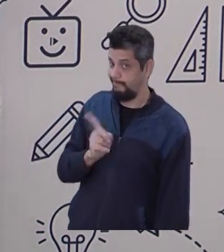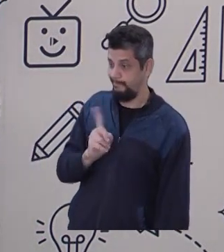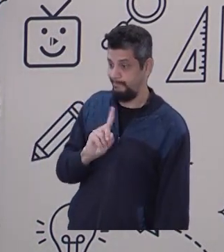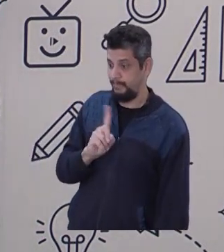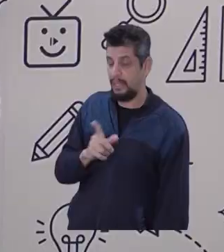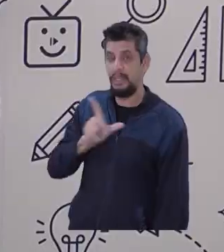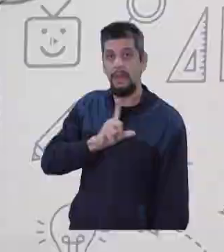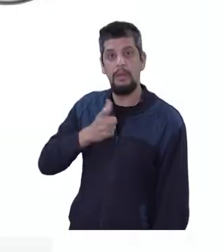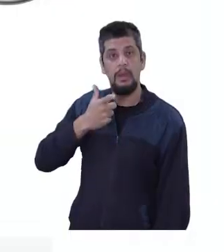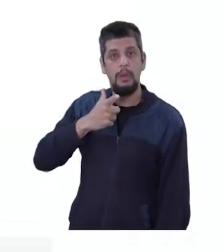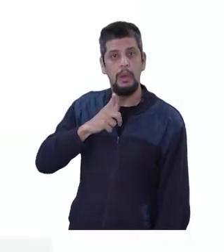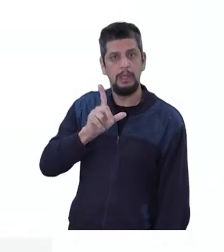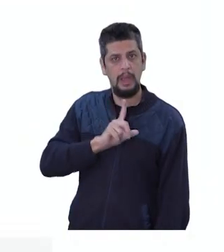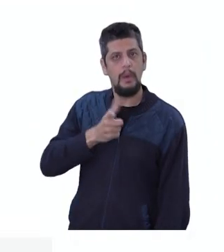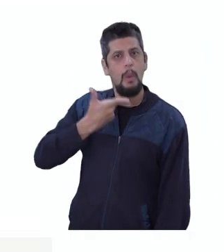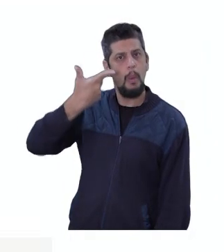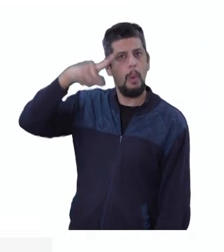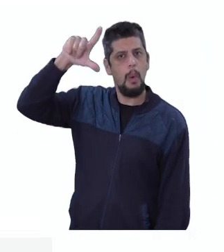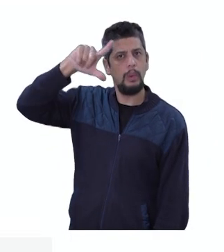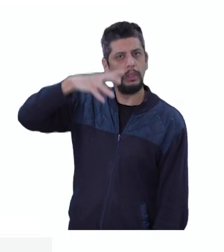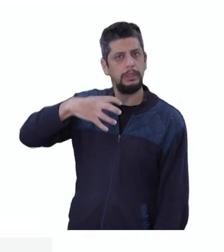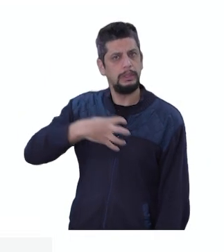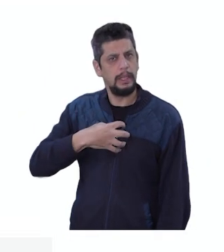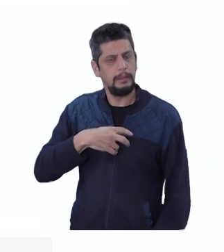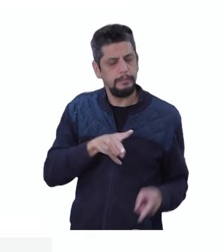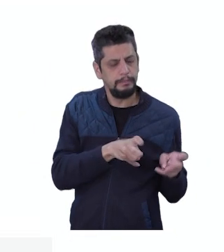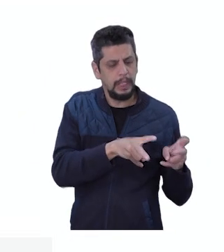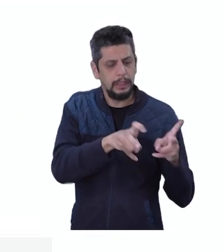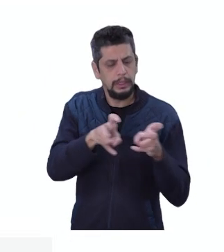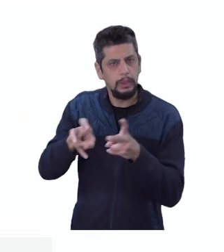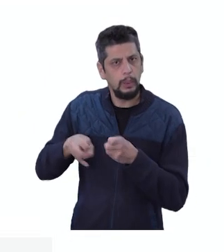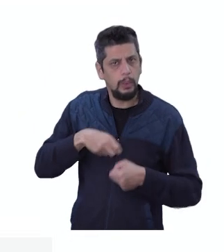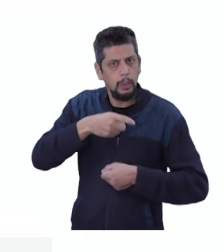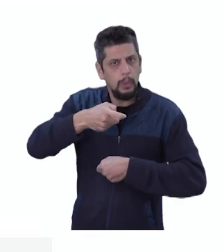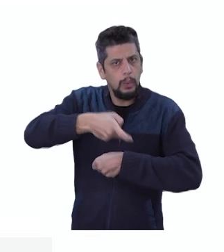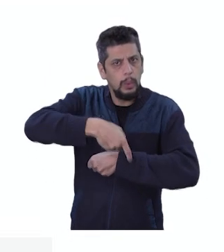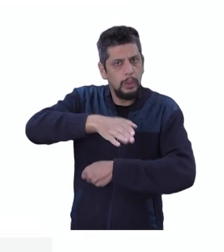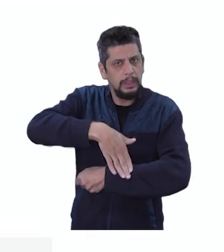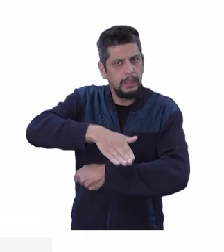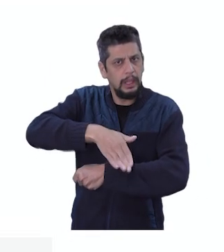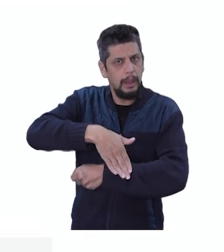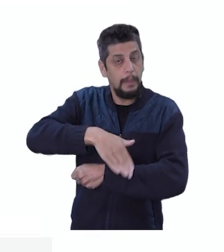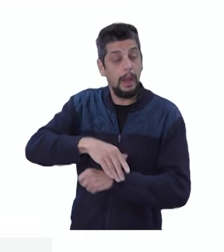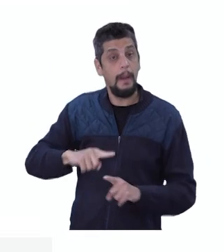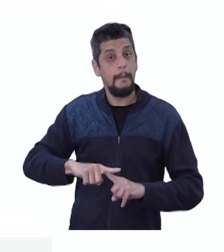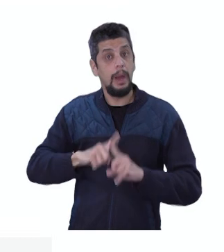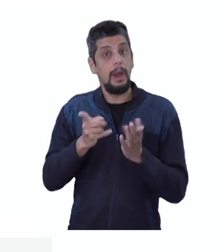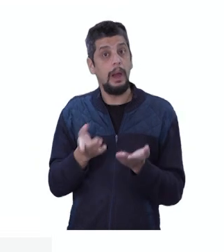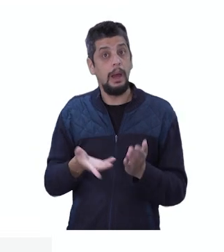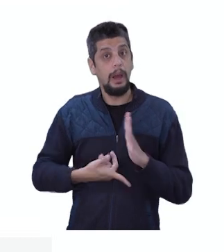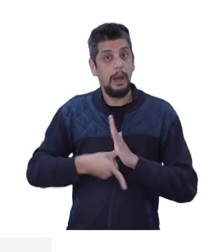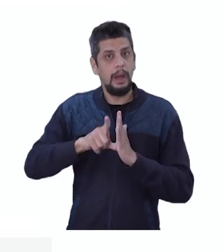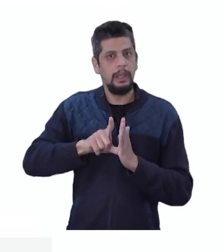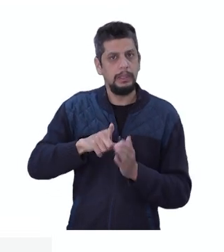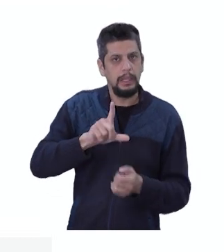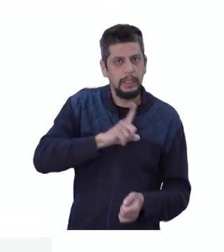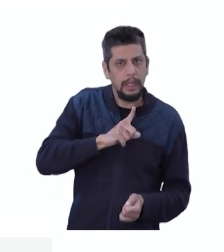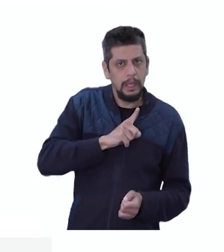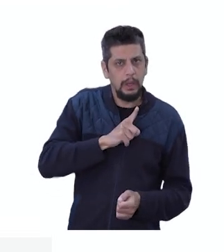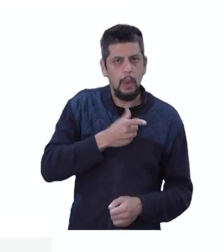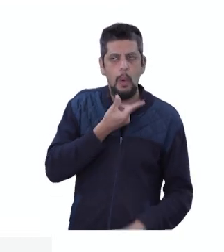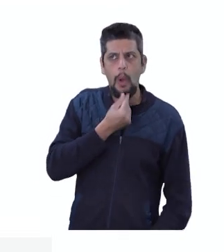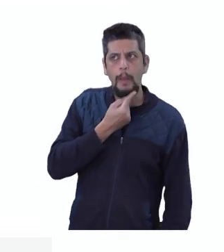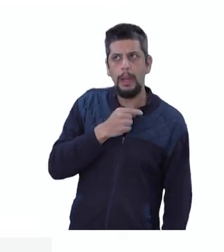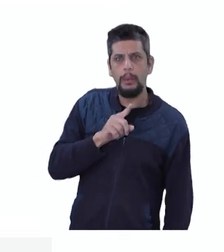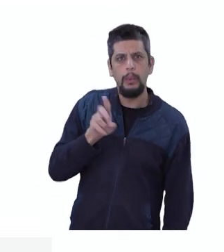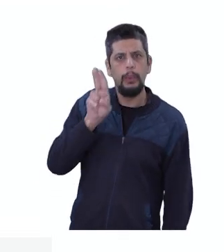não. Tem outras formas da gente perceber essa passagem de tempo também. É. Mas antes desses instrumentos serem criados,